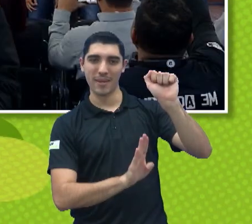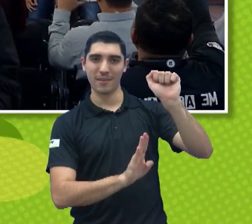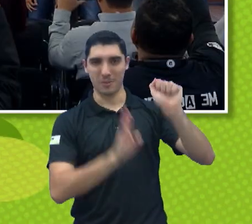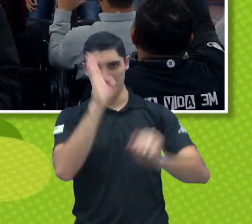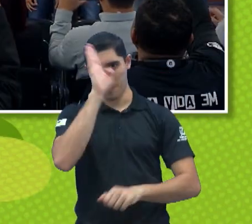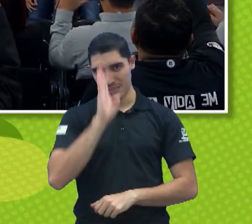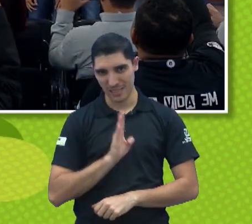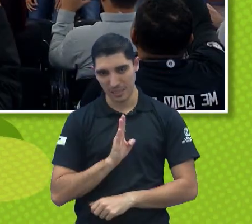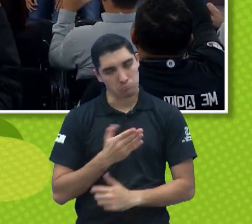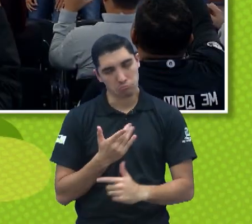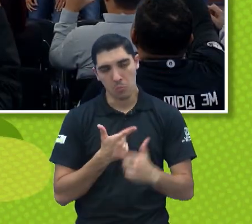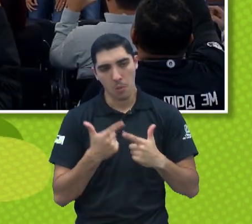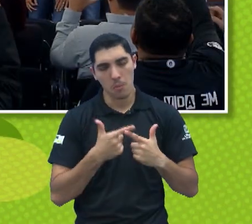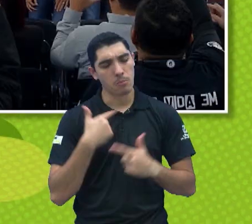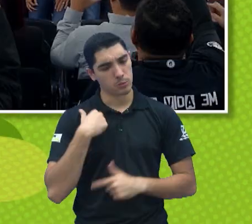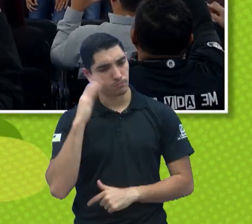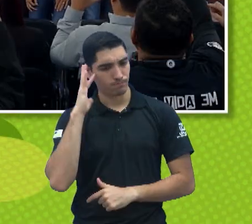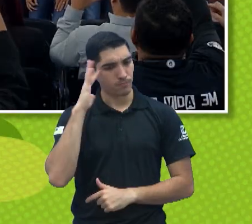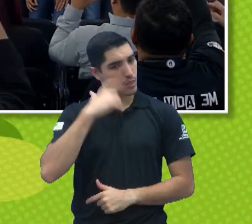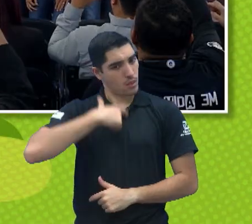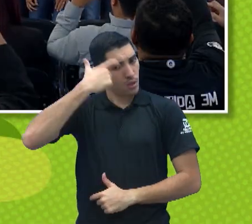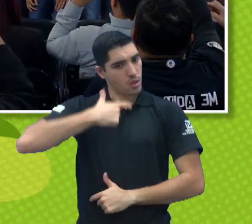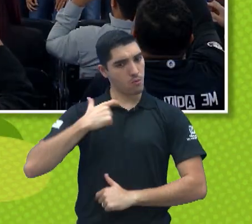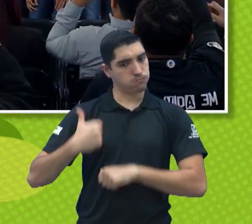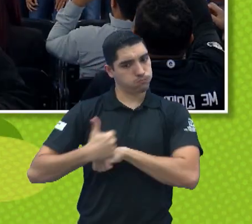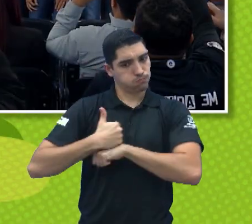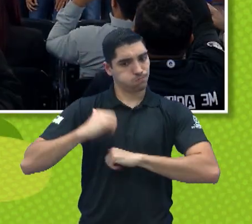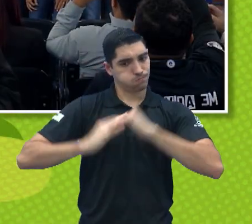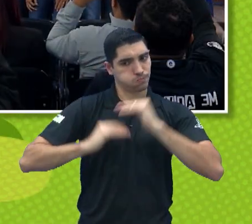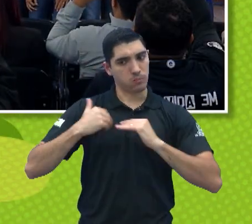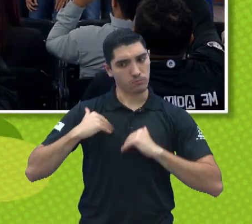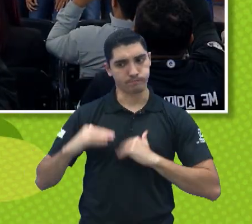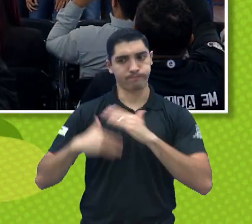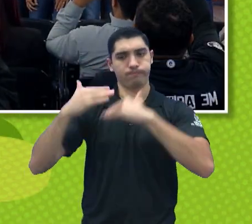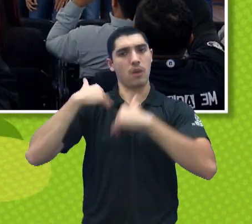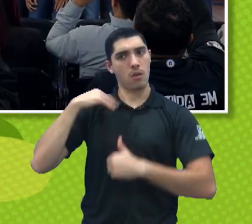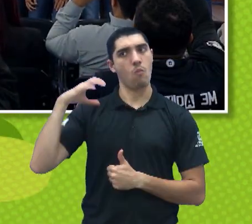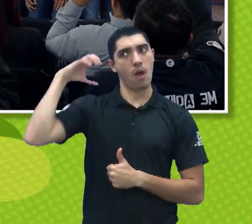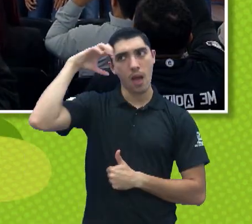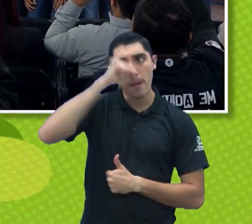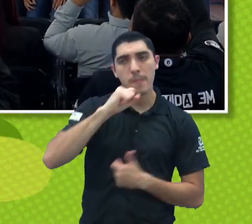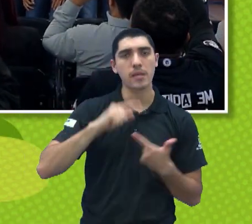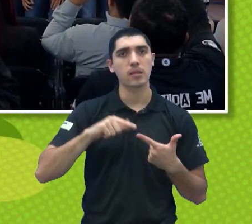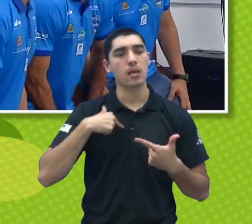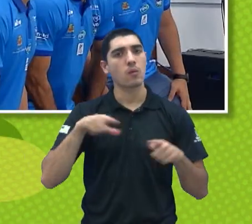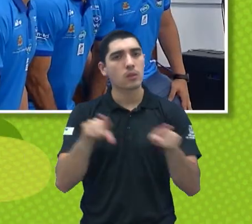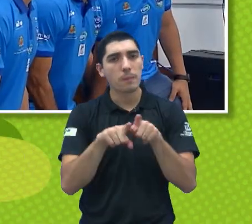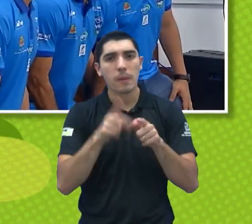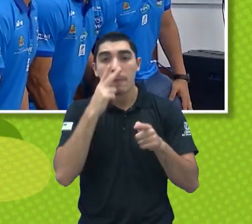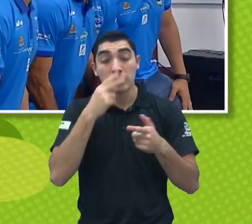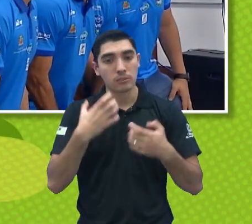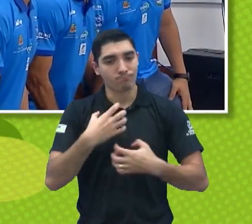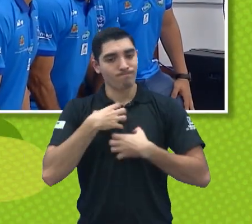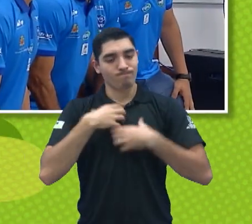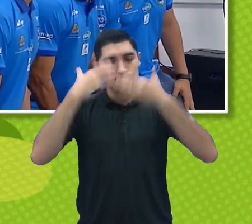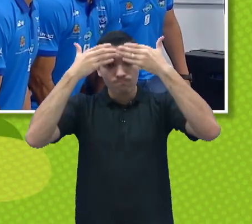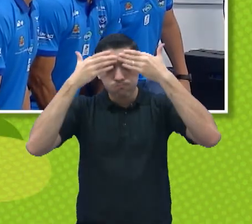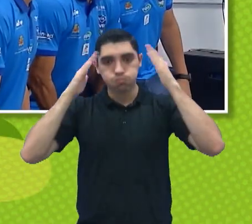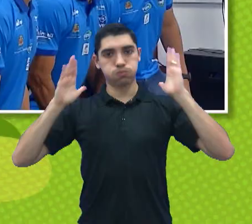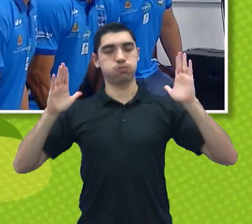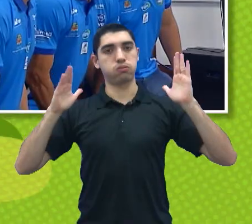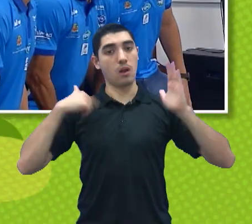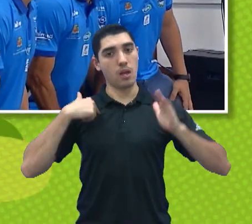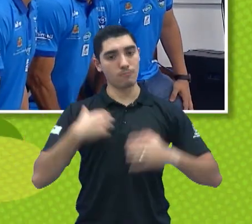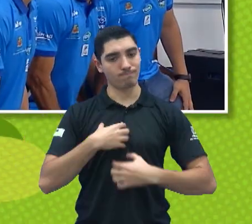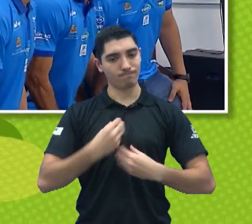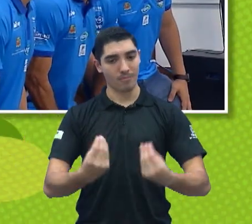possibilidade de eu crescer profissionalmente, para eu aprender, para eu ampliar horizontes, né? Assim, me desafiar em outras coisas. Então